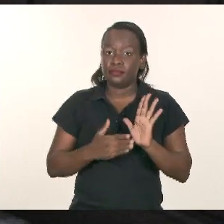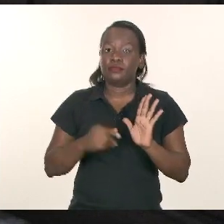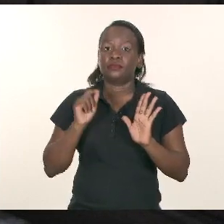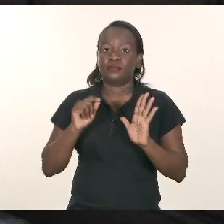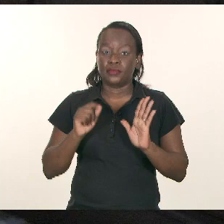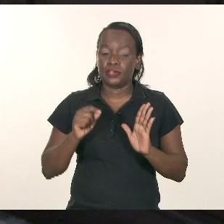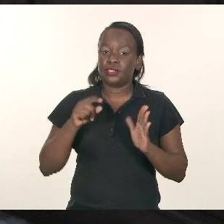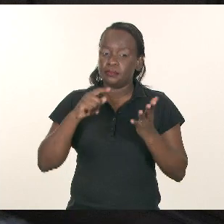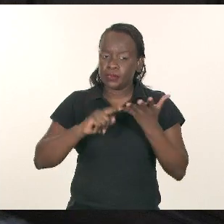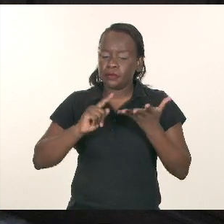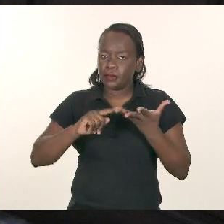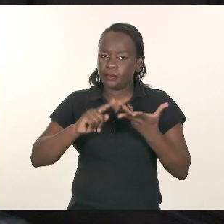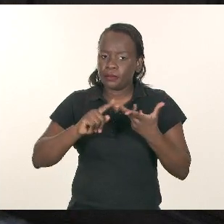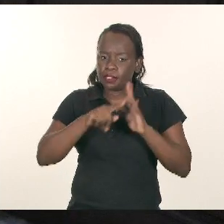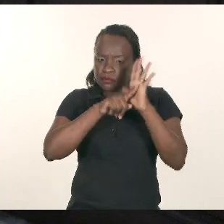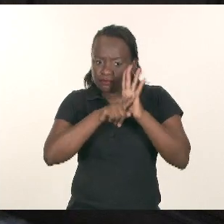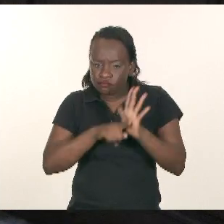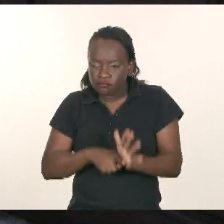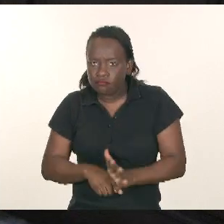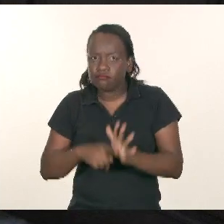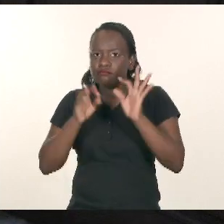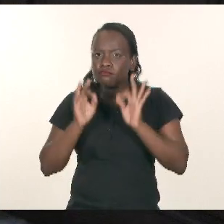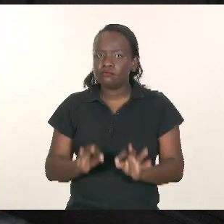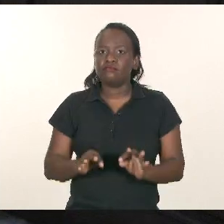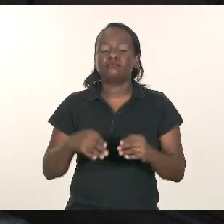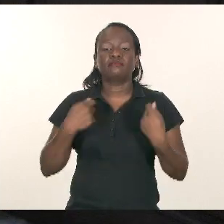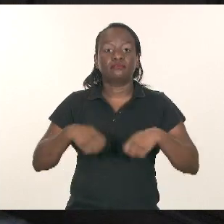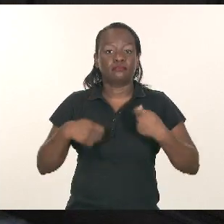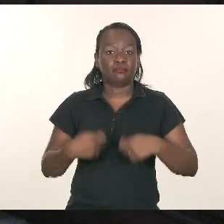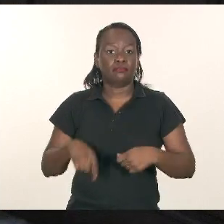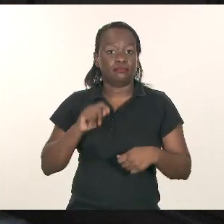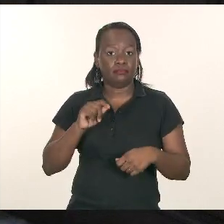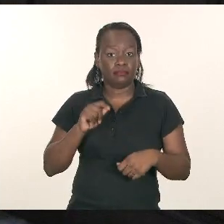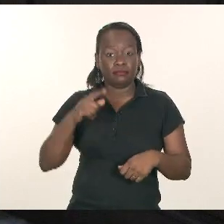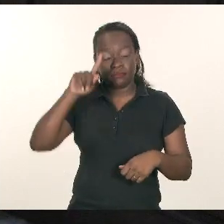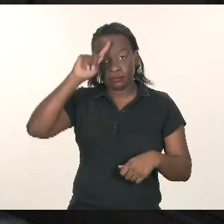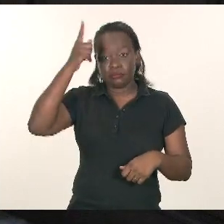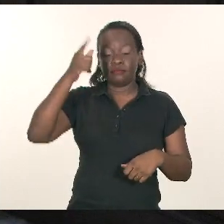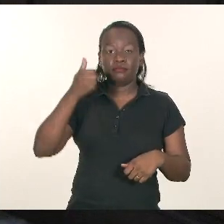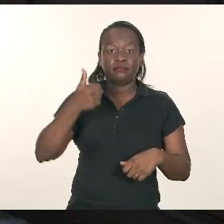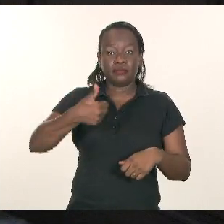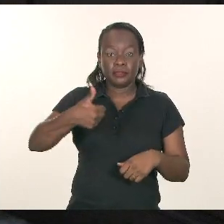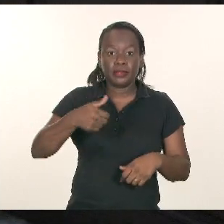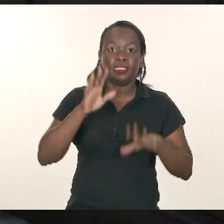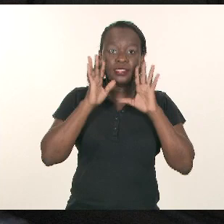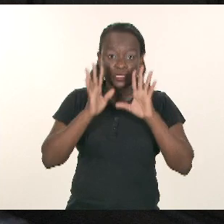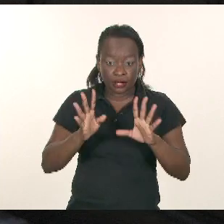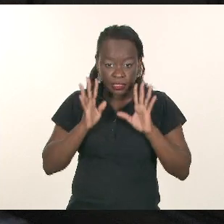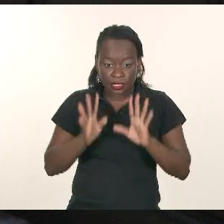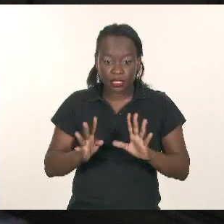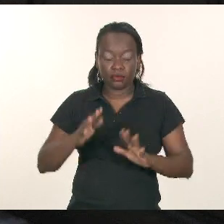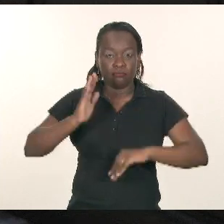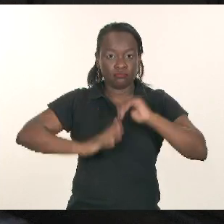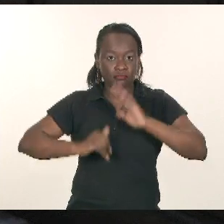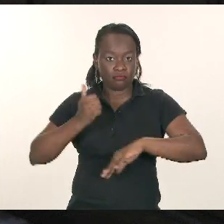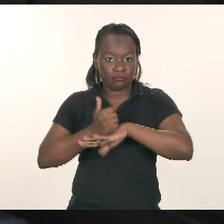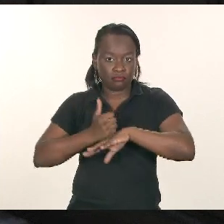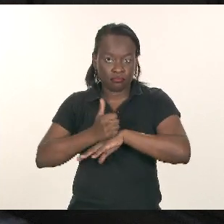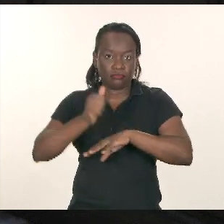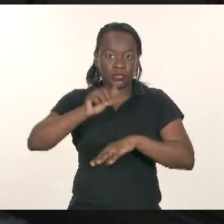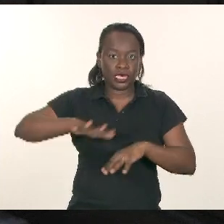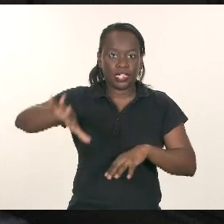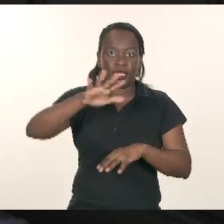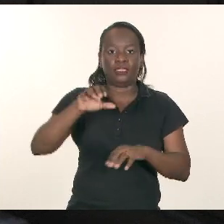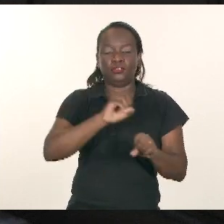com critério. Essa decisão tem que tomar uma iniciativa de ouvir os profissionais da área